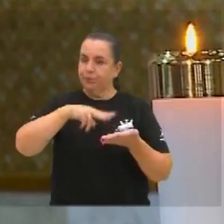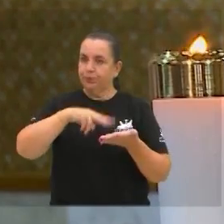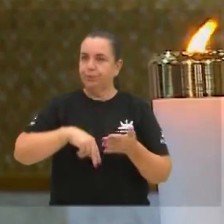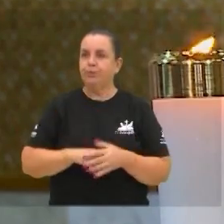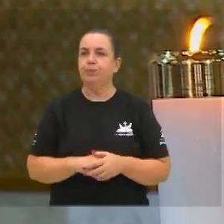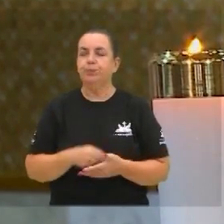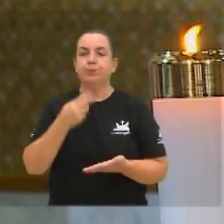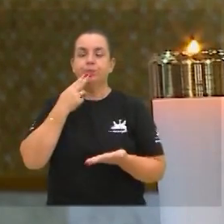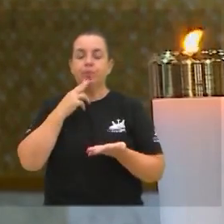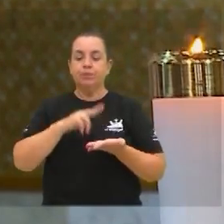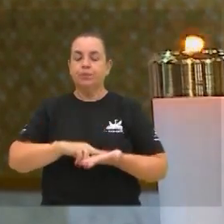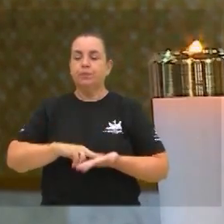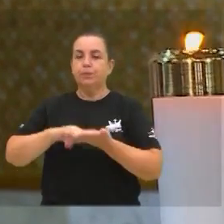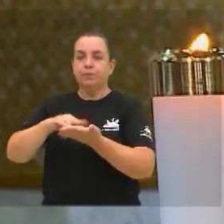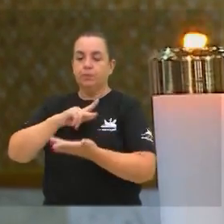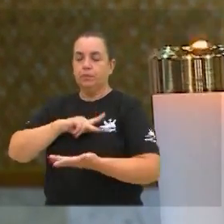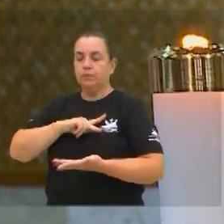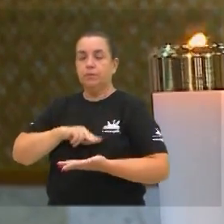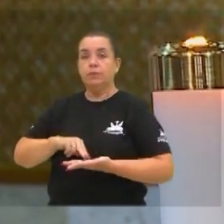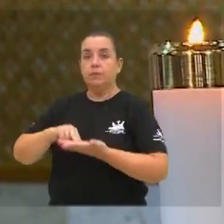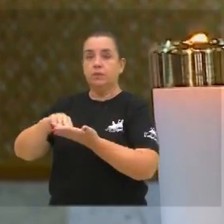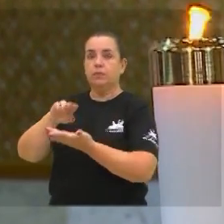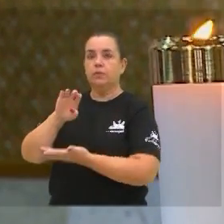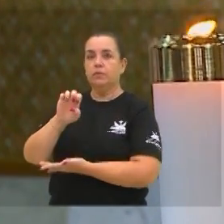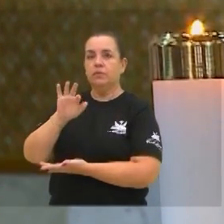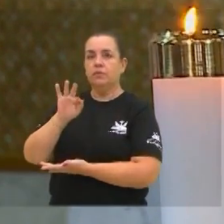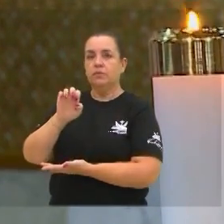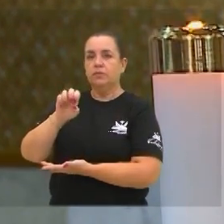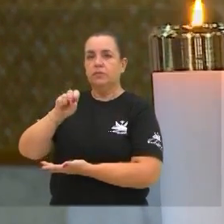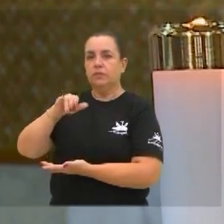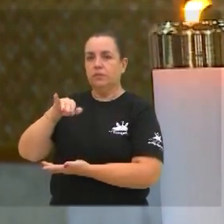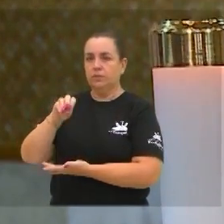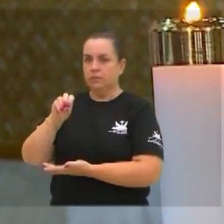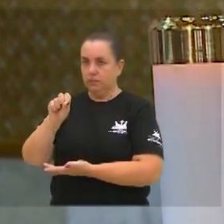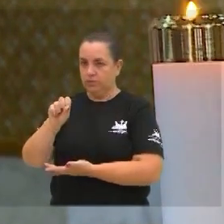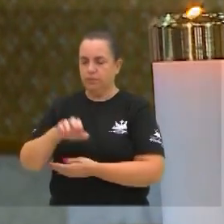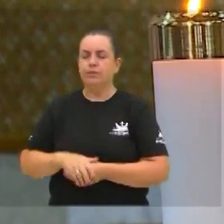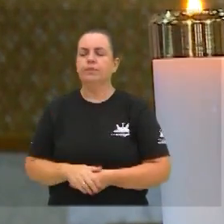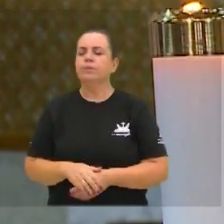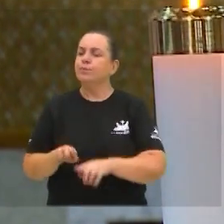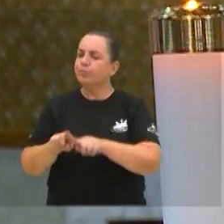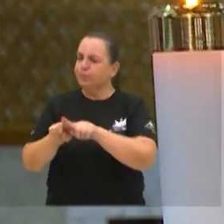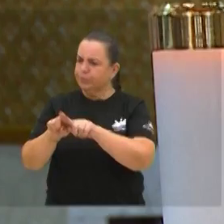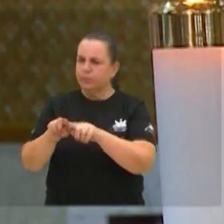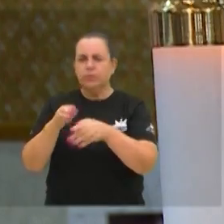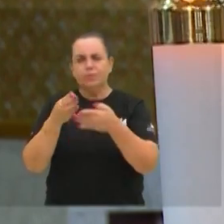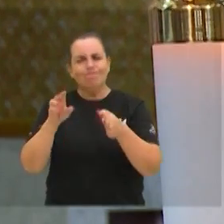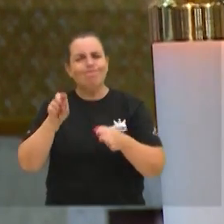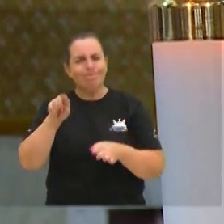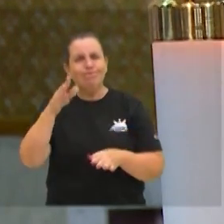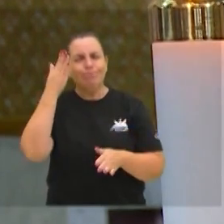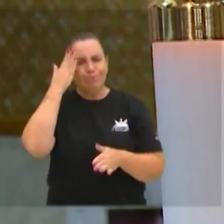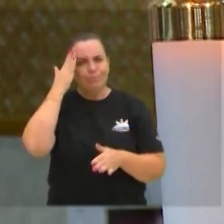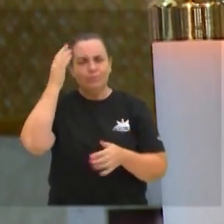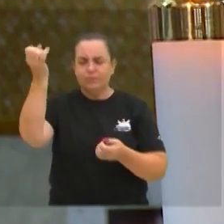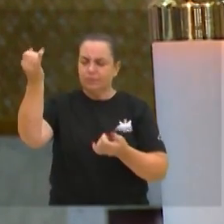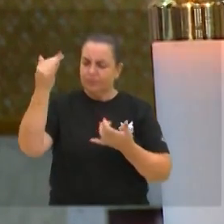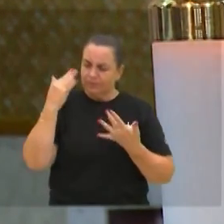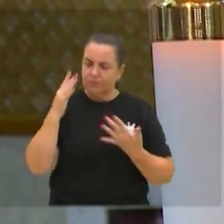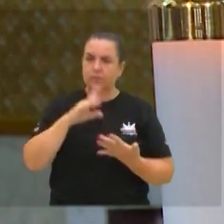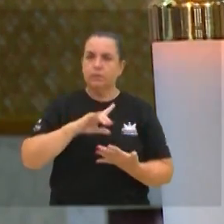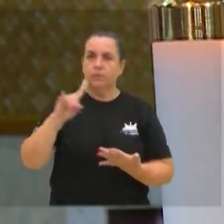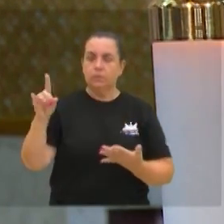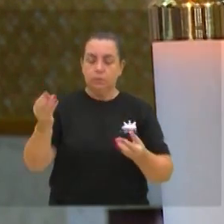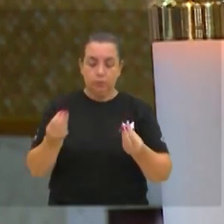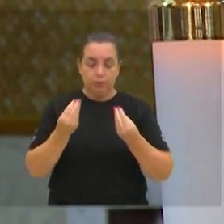Leitura da carta de São Paulo aos Efésios. Irmãos, se ao menos soubesseis da graça que Deus